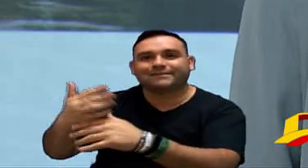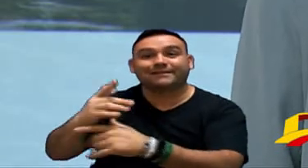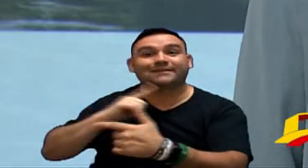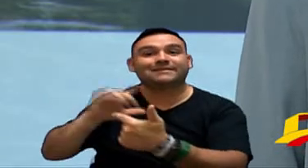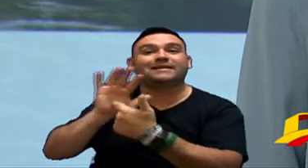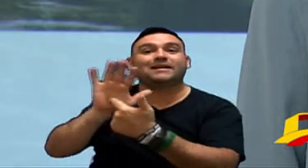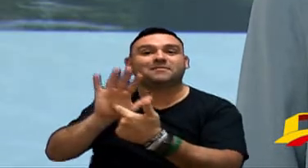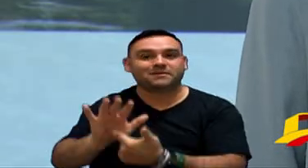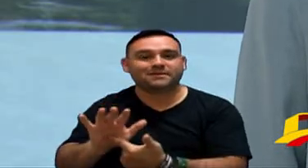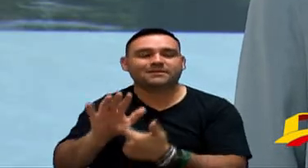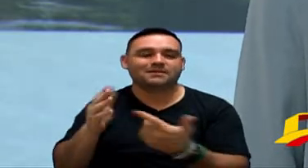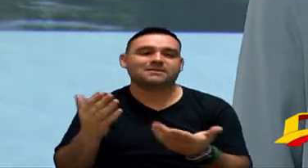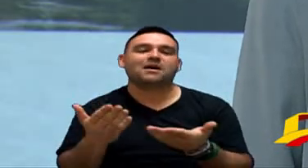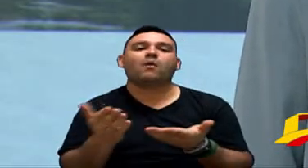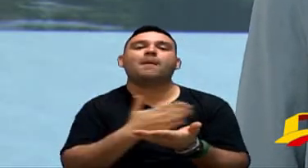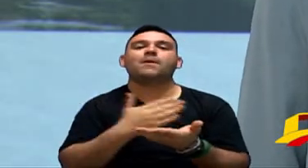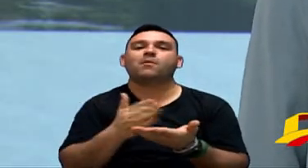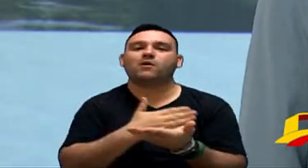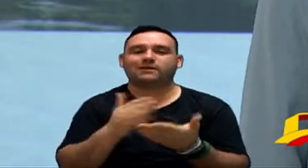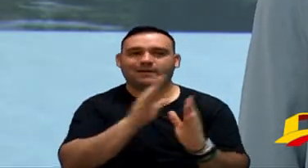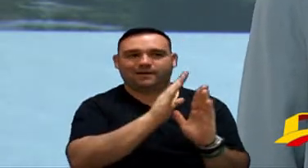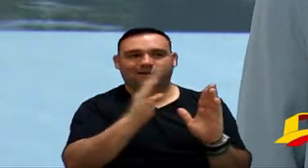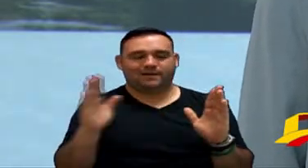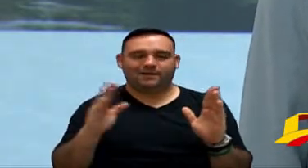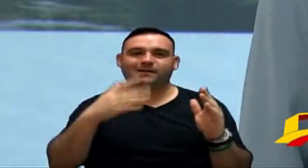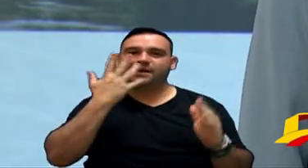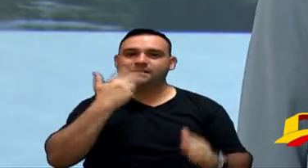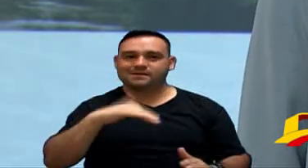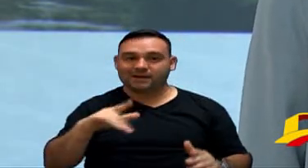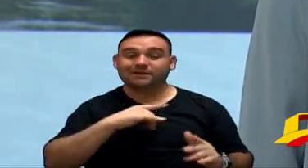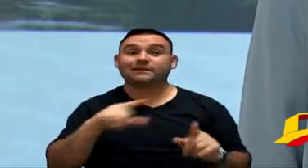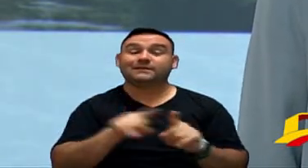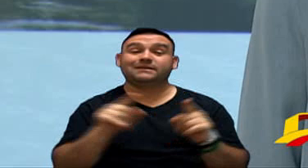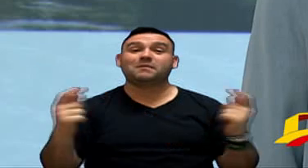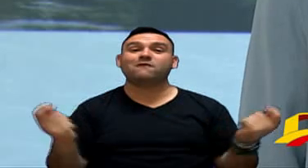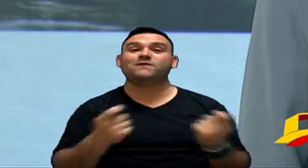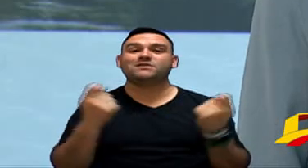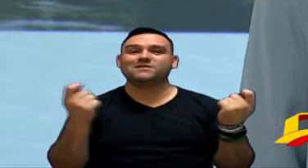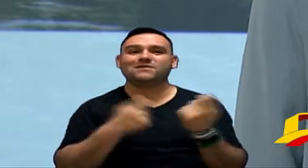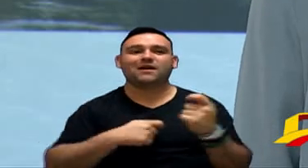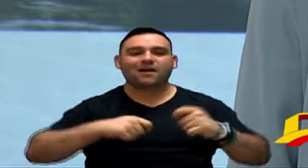biblioteca infantil inclusive lá com festival gastronômico